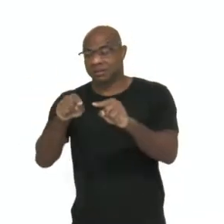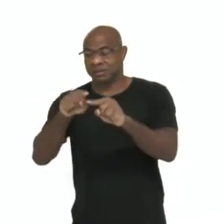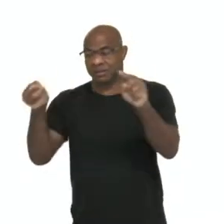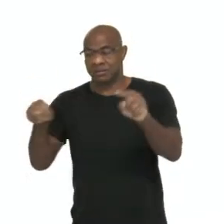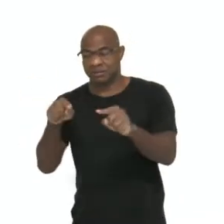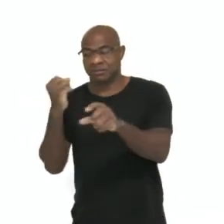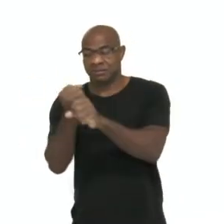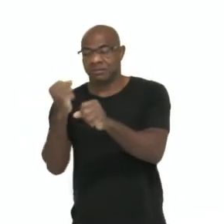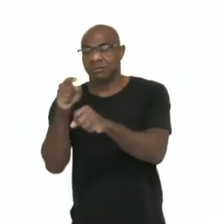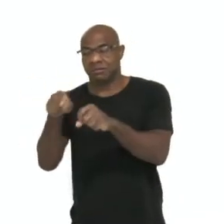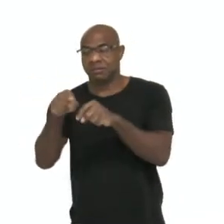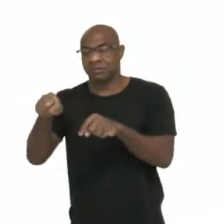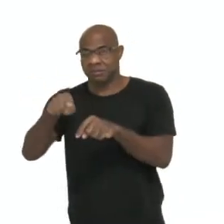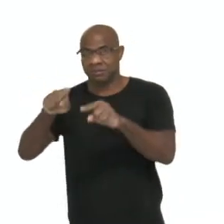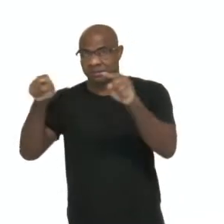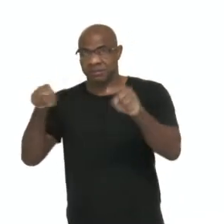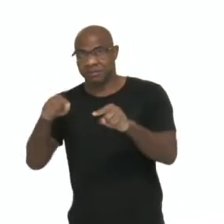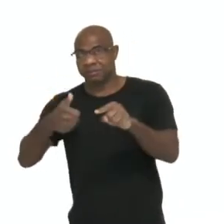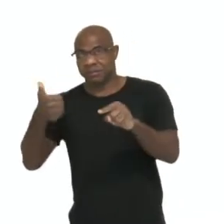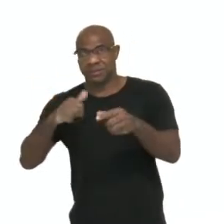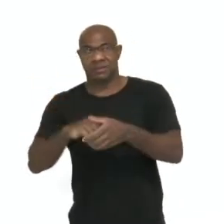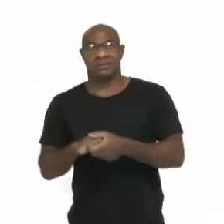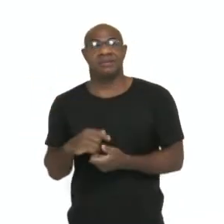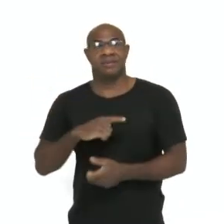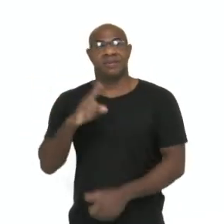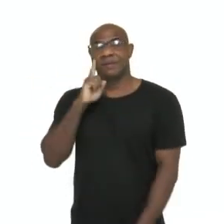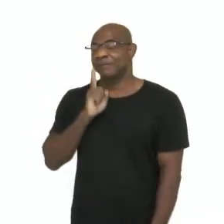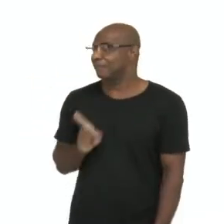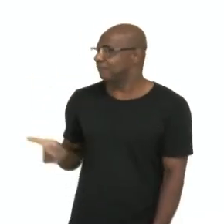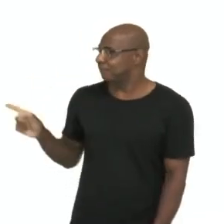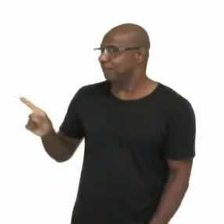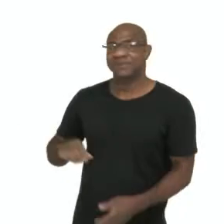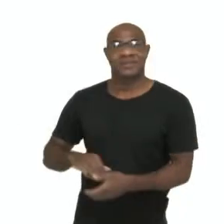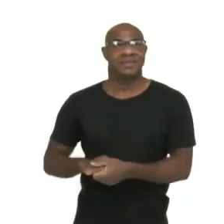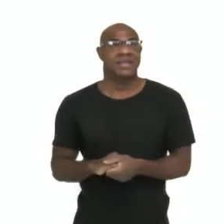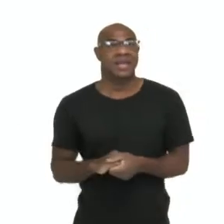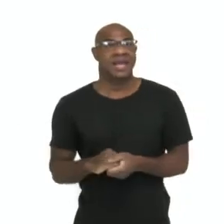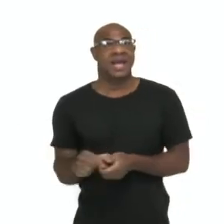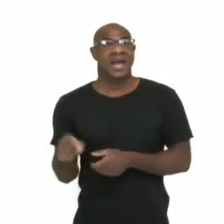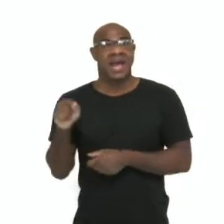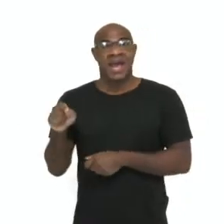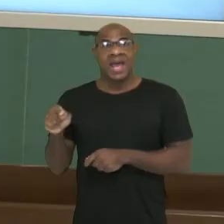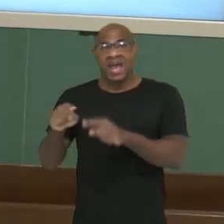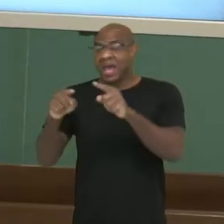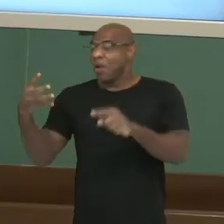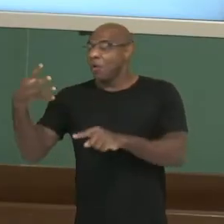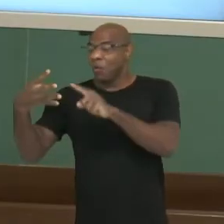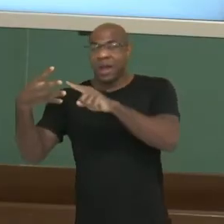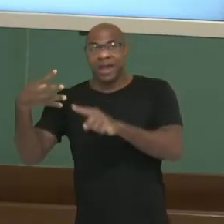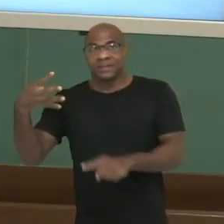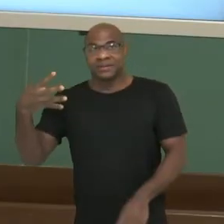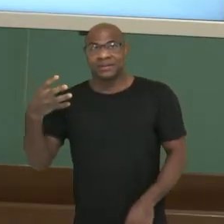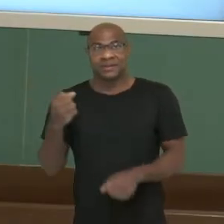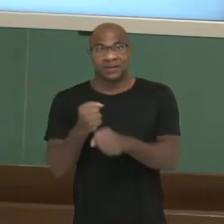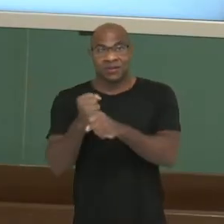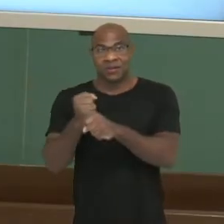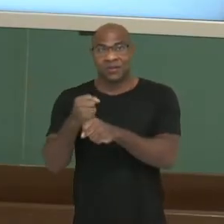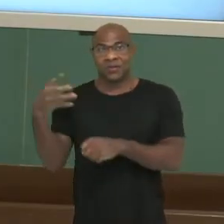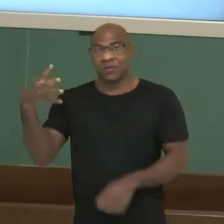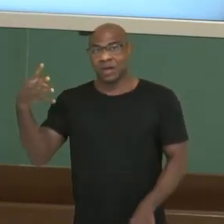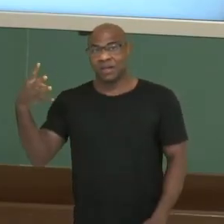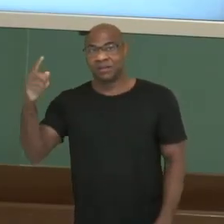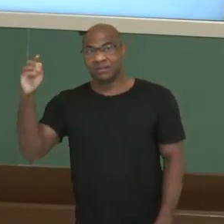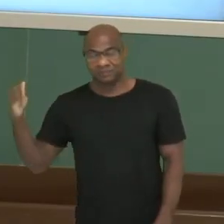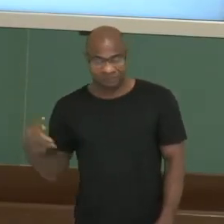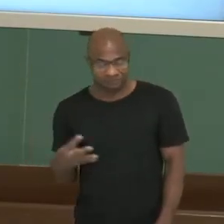multiplicando, passa para o outro lado dividindo, dá 1,6. Esse expoente 4, ele passa para o outro lado